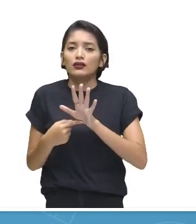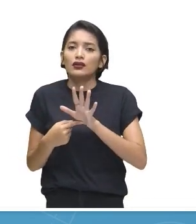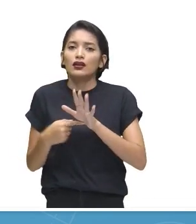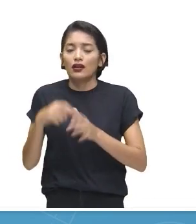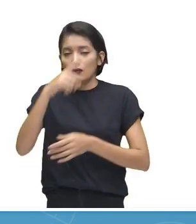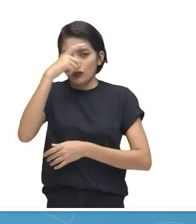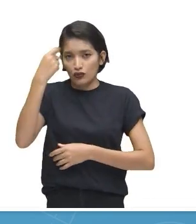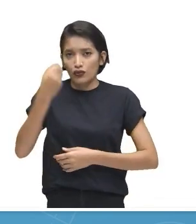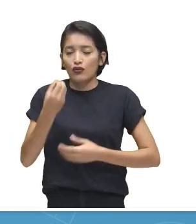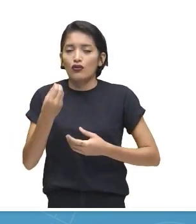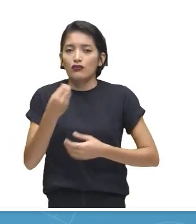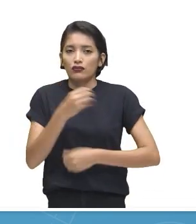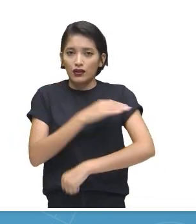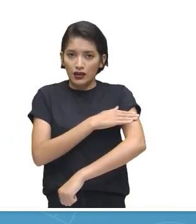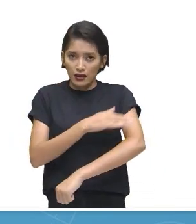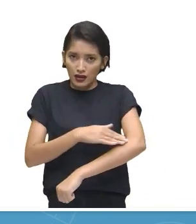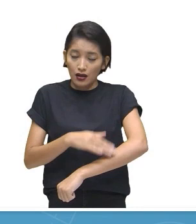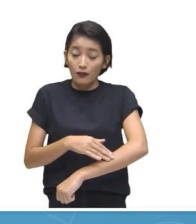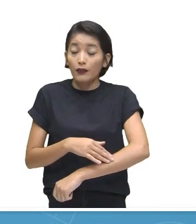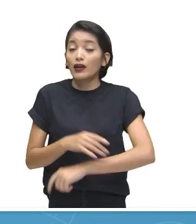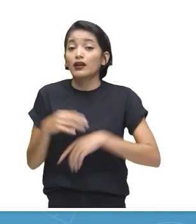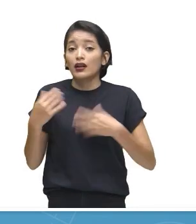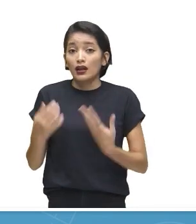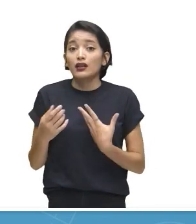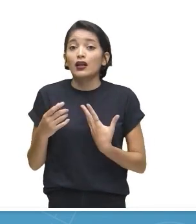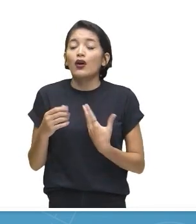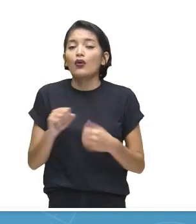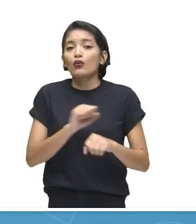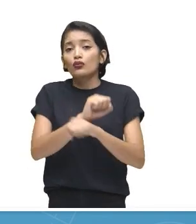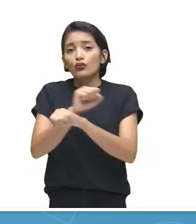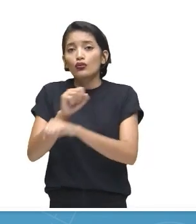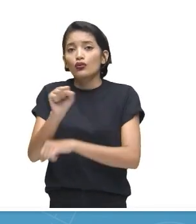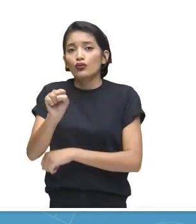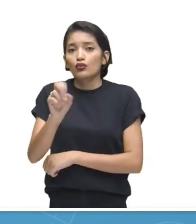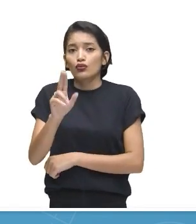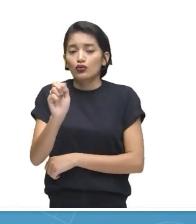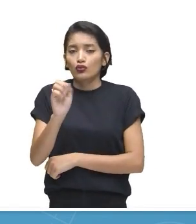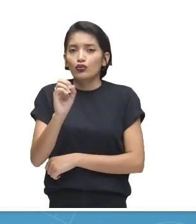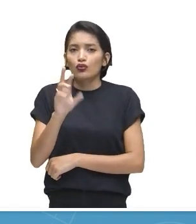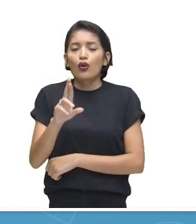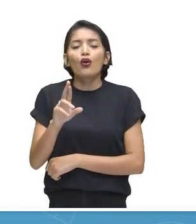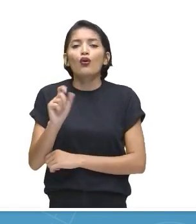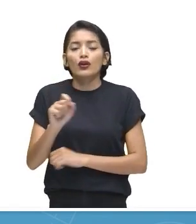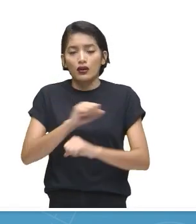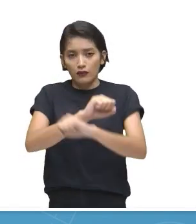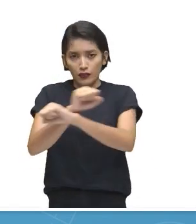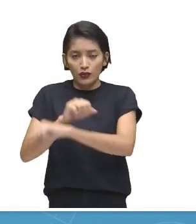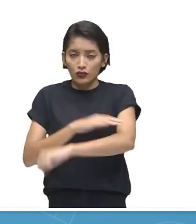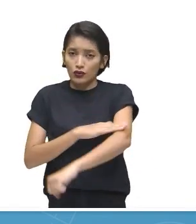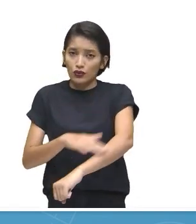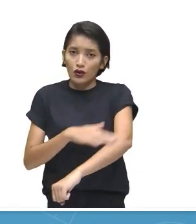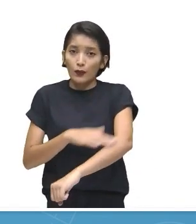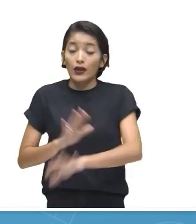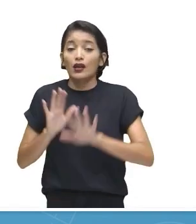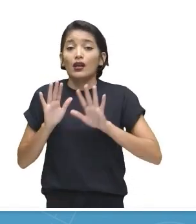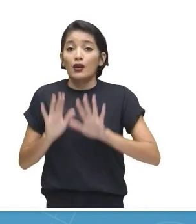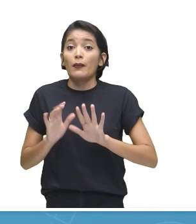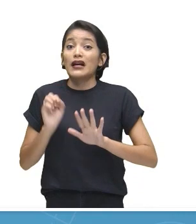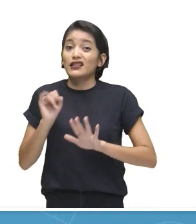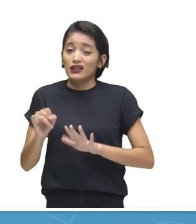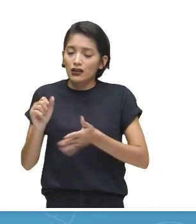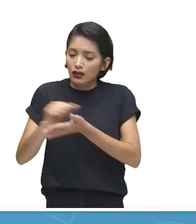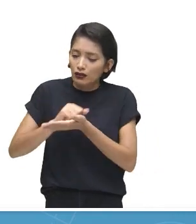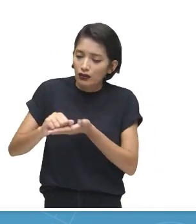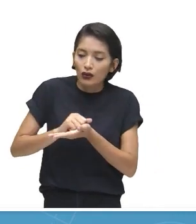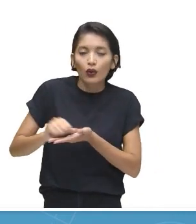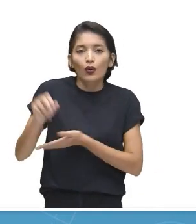na nossa pele, né? O suor ele tem também como função proteger, né? Refrescar a nossa pele, mas se a gente não tem também uma higiene correta,